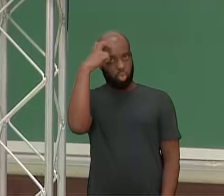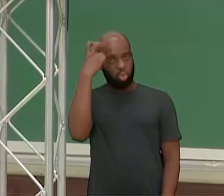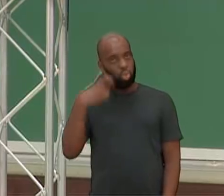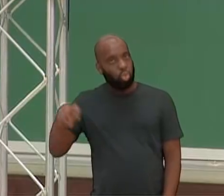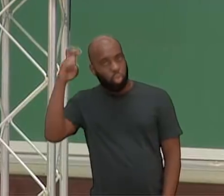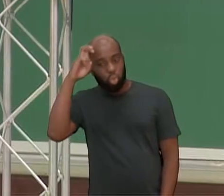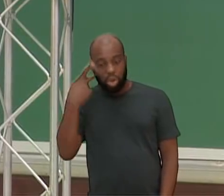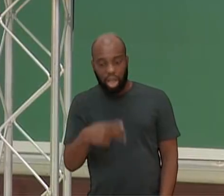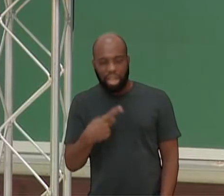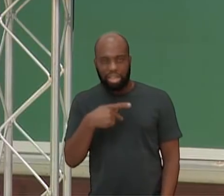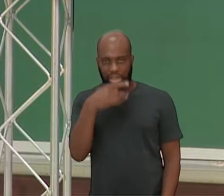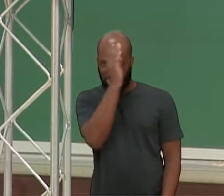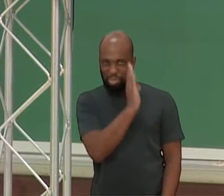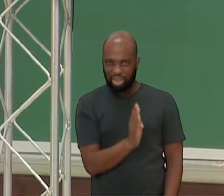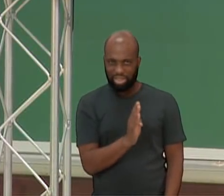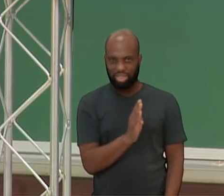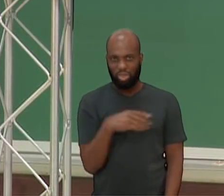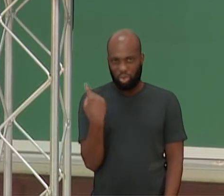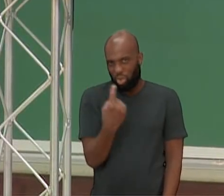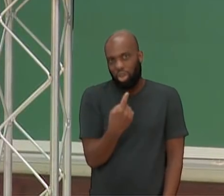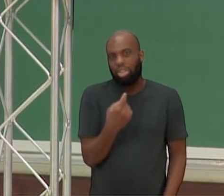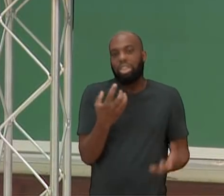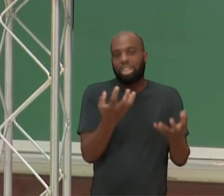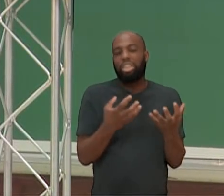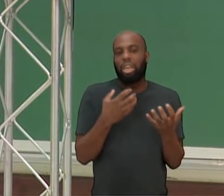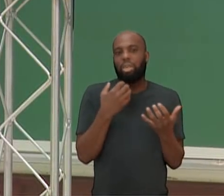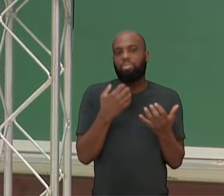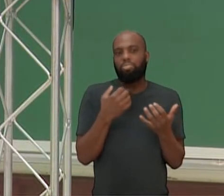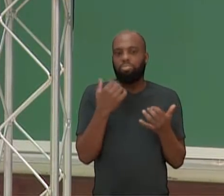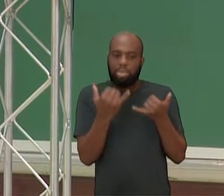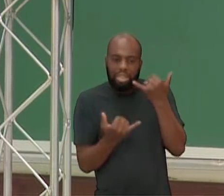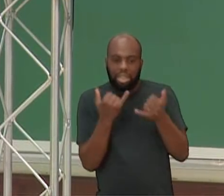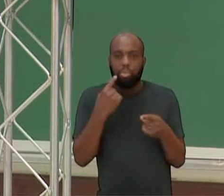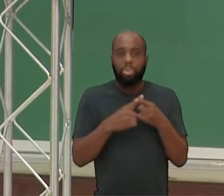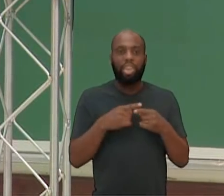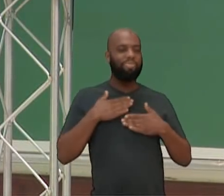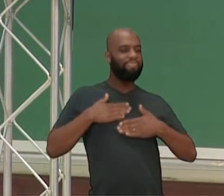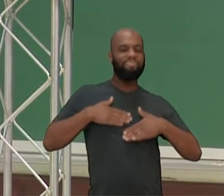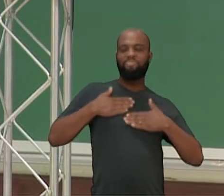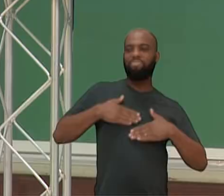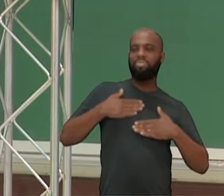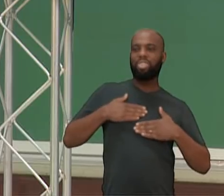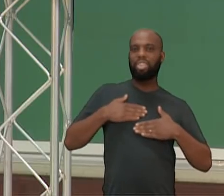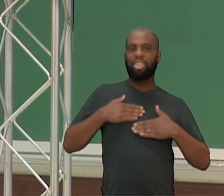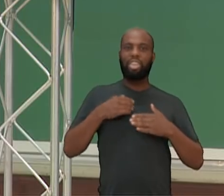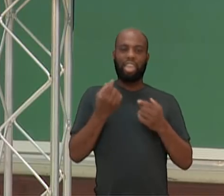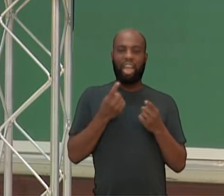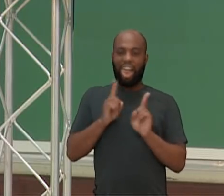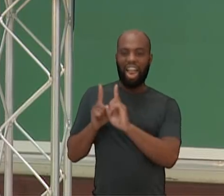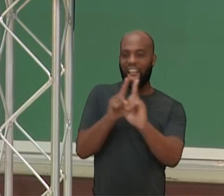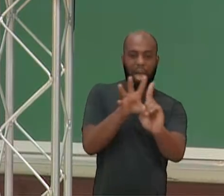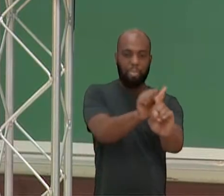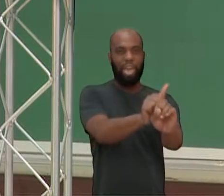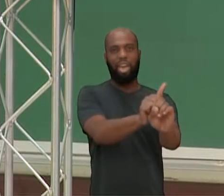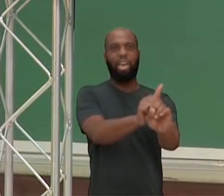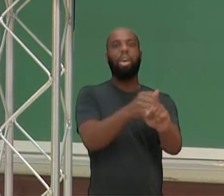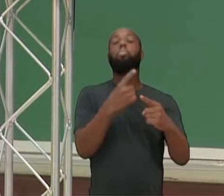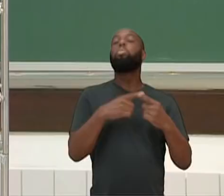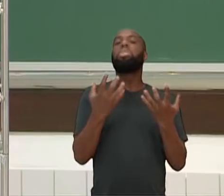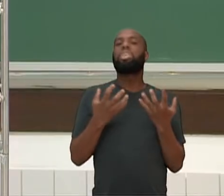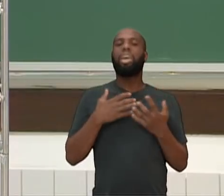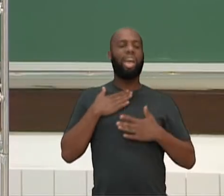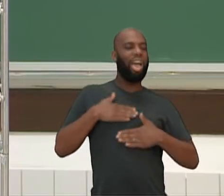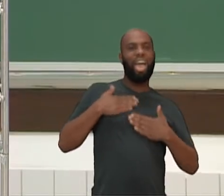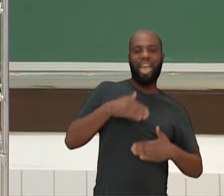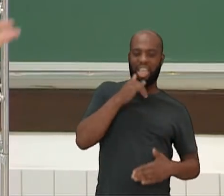divertir. A gente não vai brincar de pega-pega na escola para aprender algo para o futuro. Não, a gente quer se divertir no momento, a gente quer